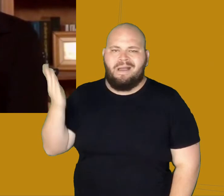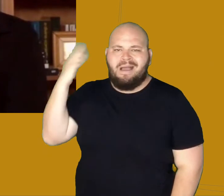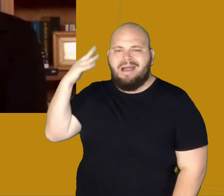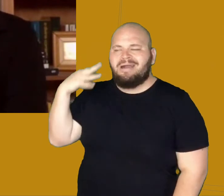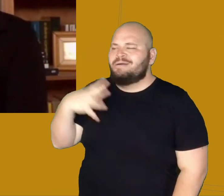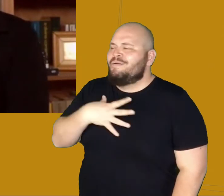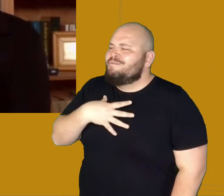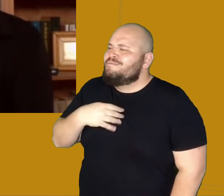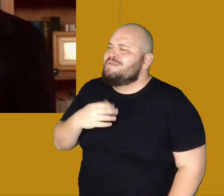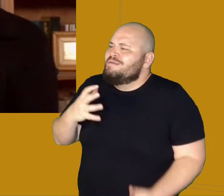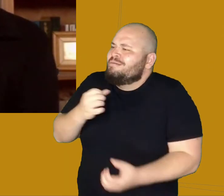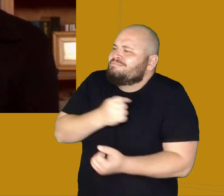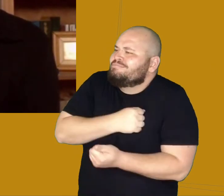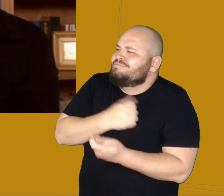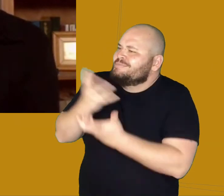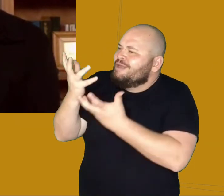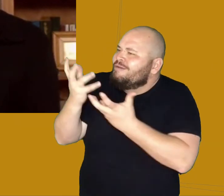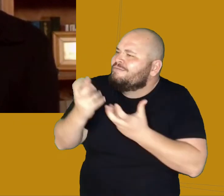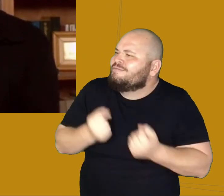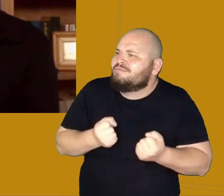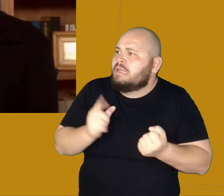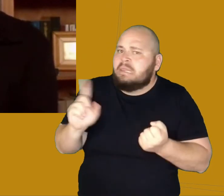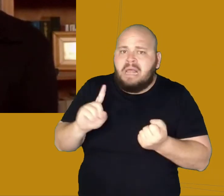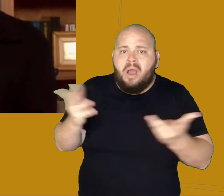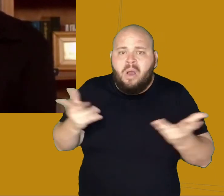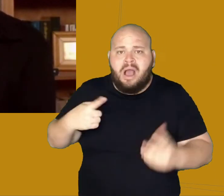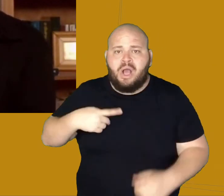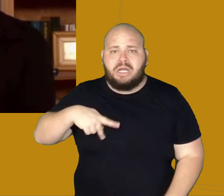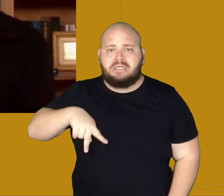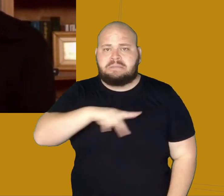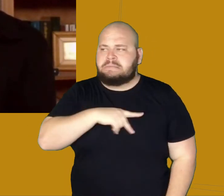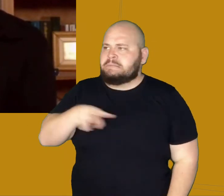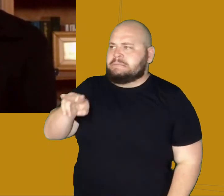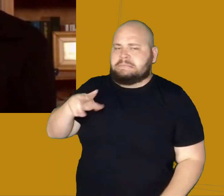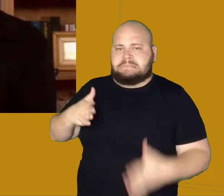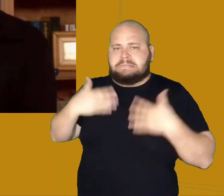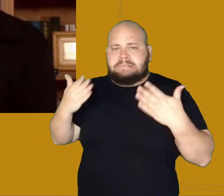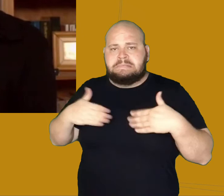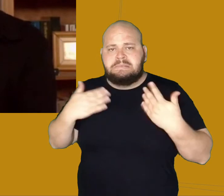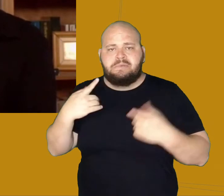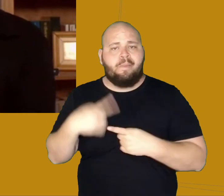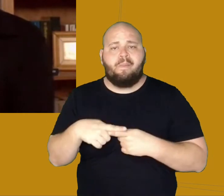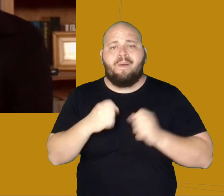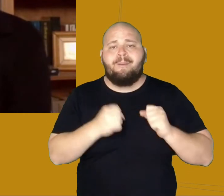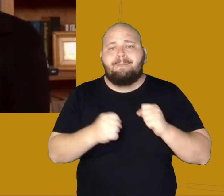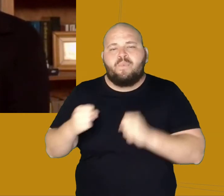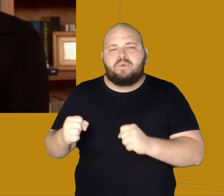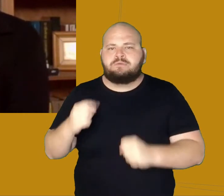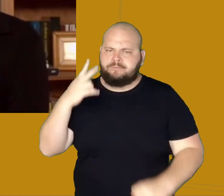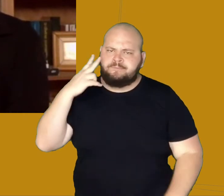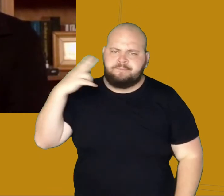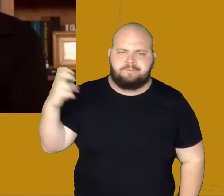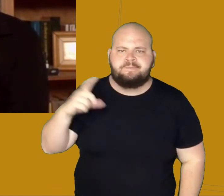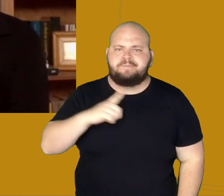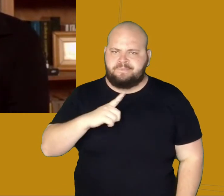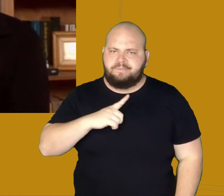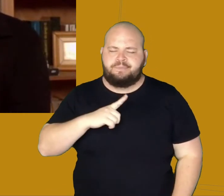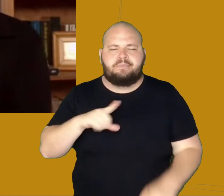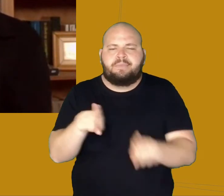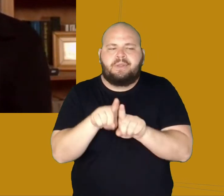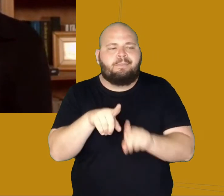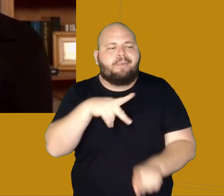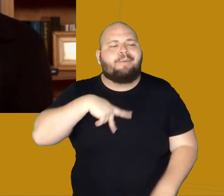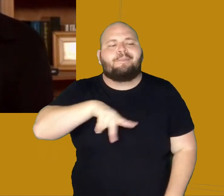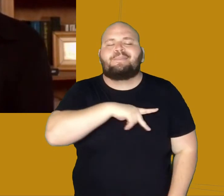filho amado da cidade e se torna alguém que assusta seus conterrâneos, cujo poder é aplicado de modo violento e